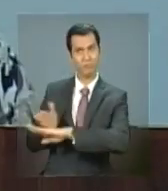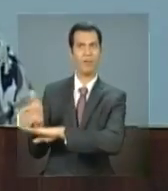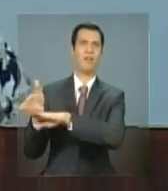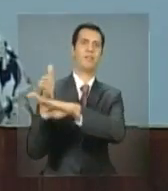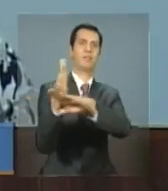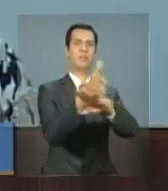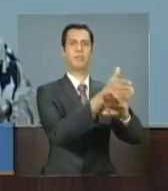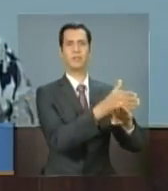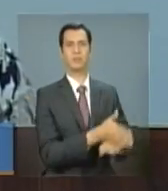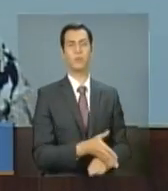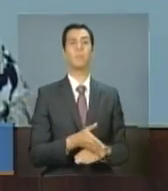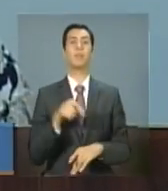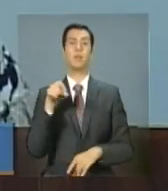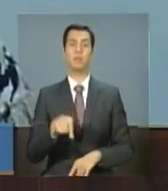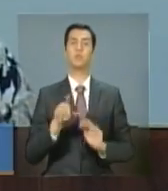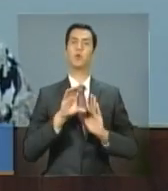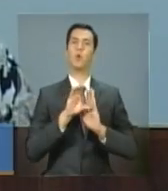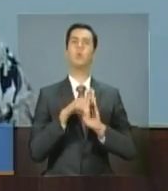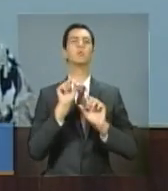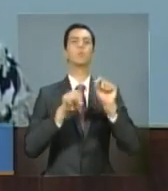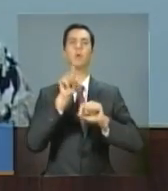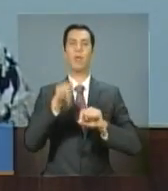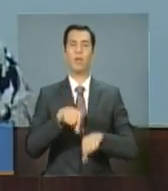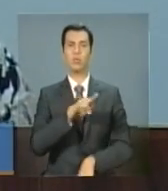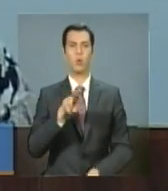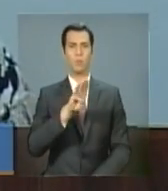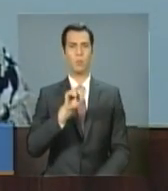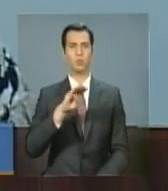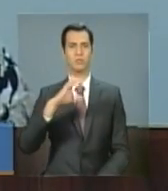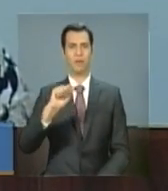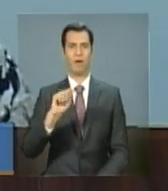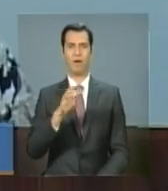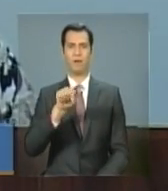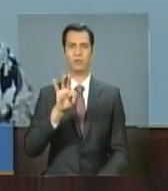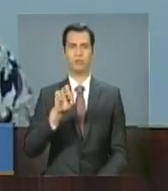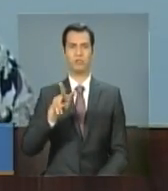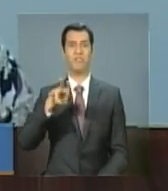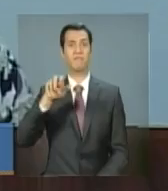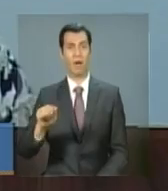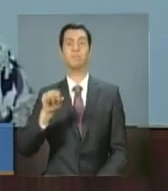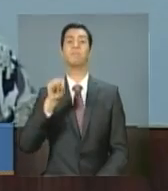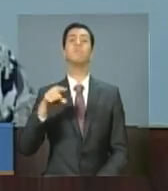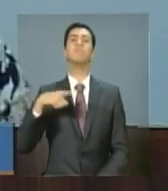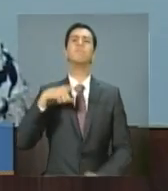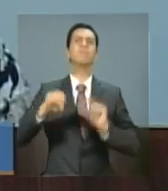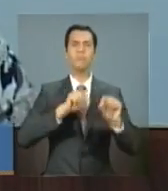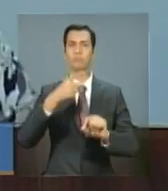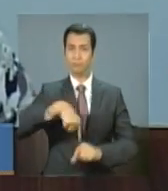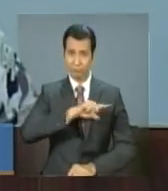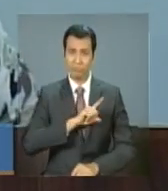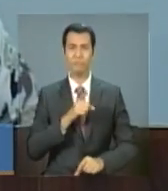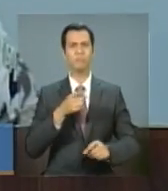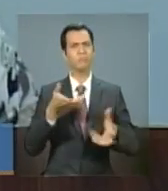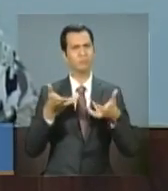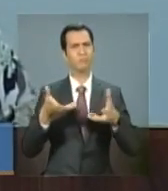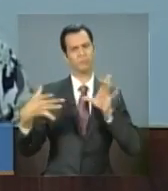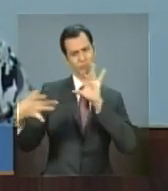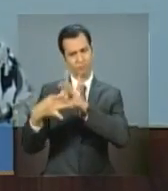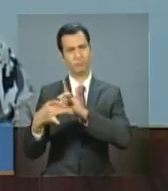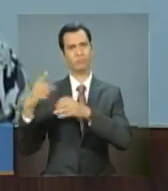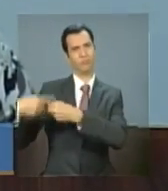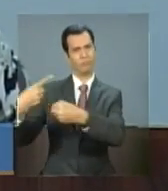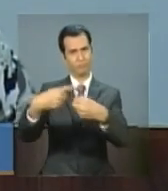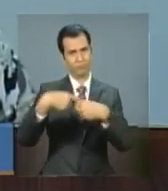gente chama de busca ativa, que vem sendo trabalhado com os nossos governos estaduais, trabalhado com os municípios, ele não servirá